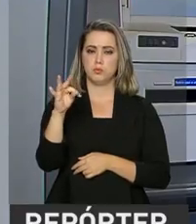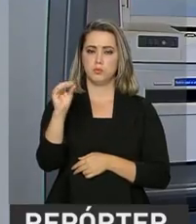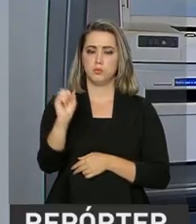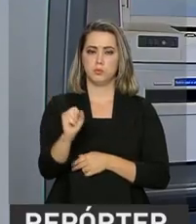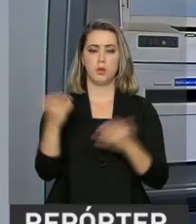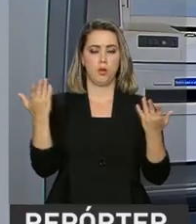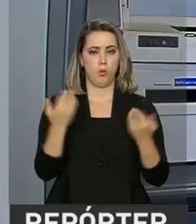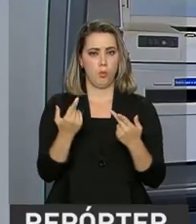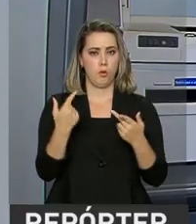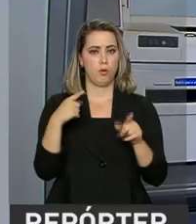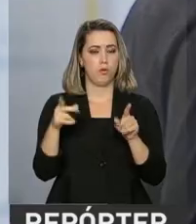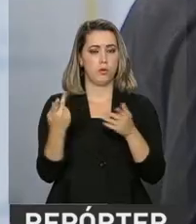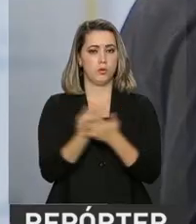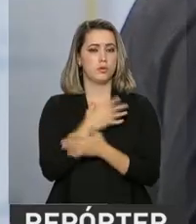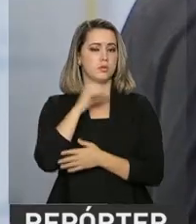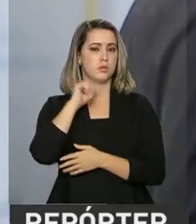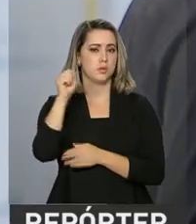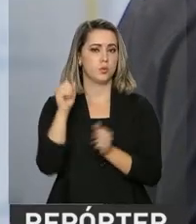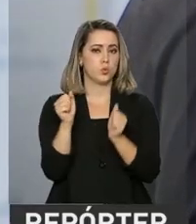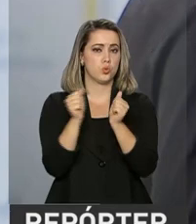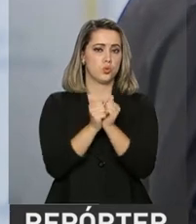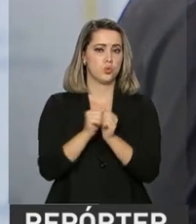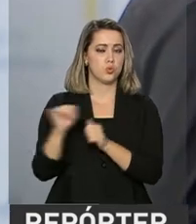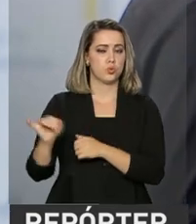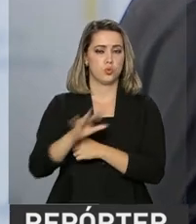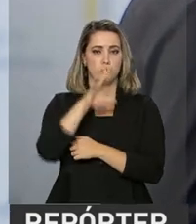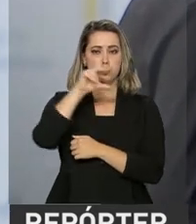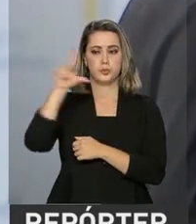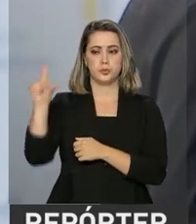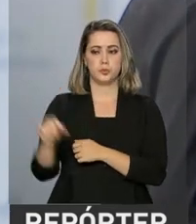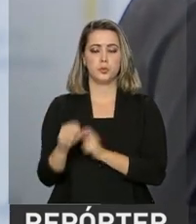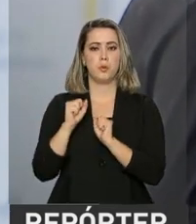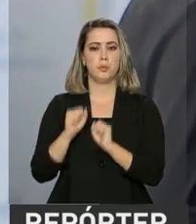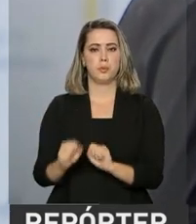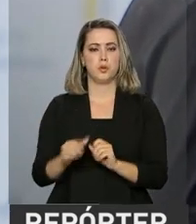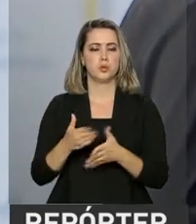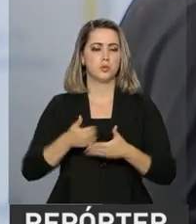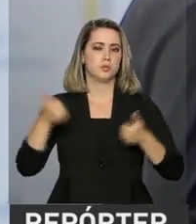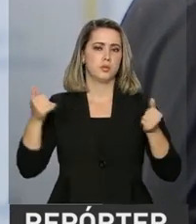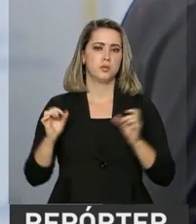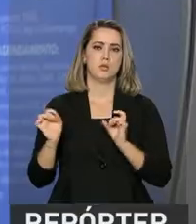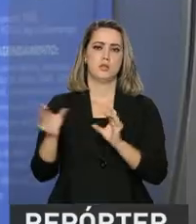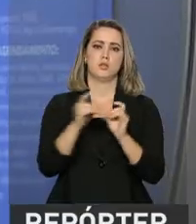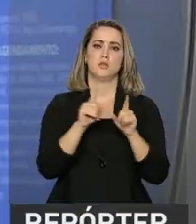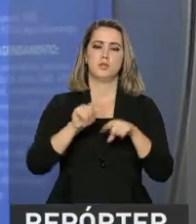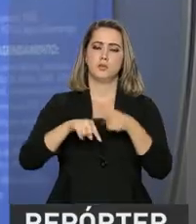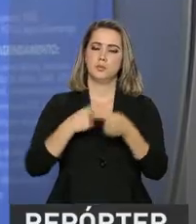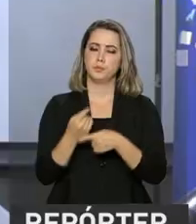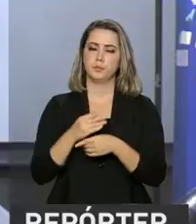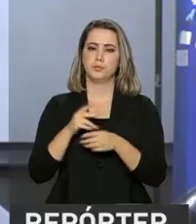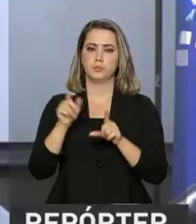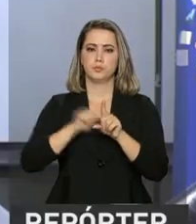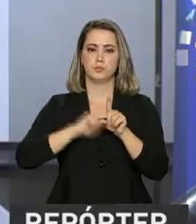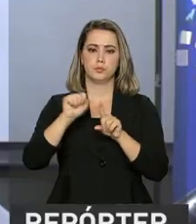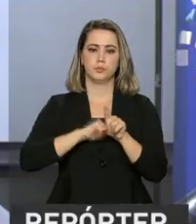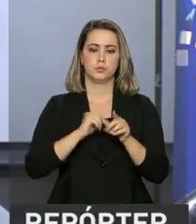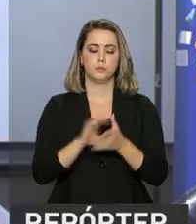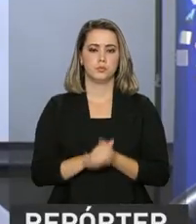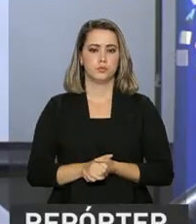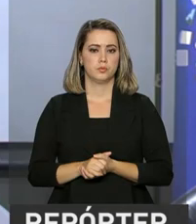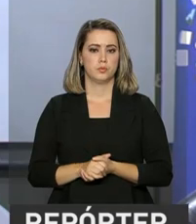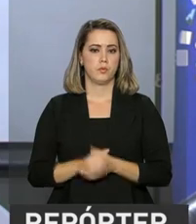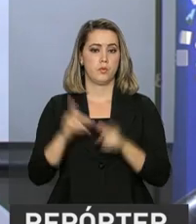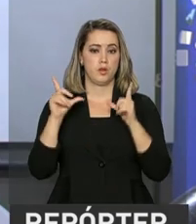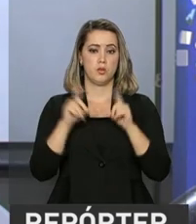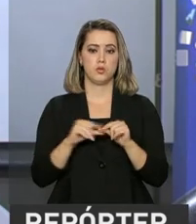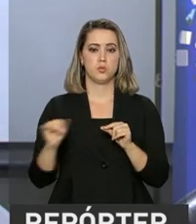e como aconteceu em abril aliado à inflação mais baixa isso pode aquecer as vendas também nos próximos meses a redução do Ritmo